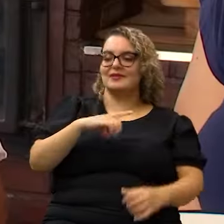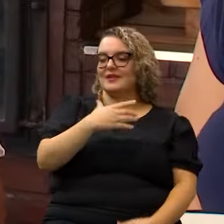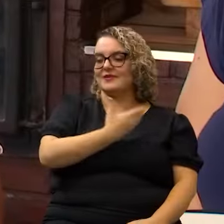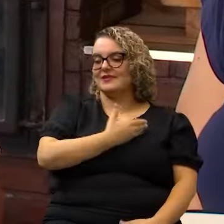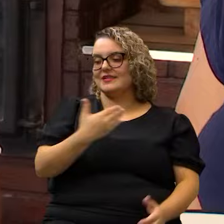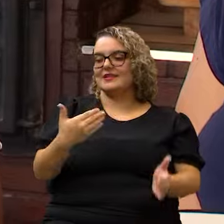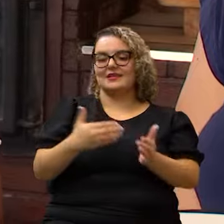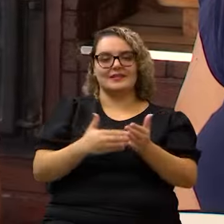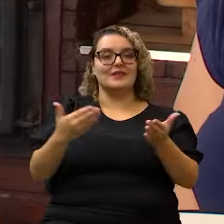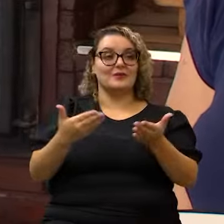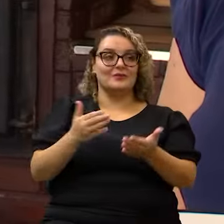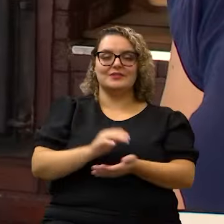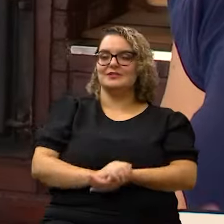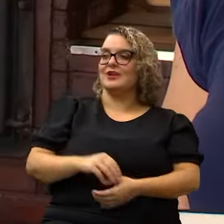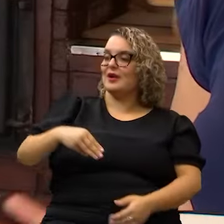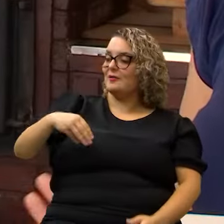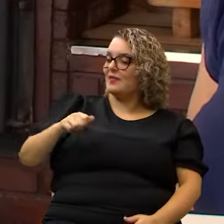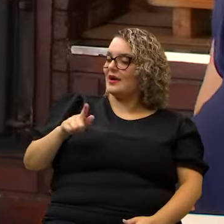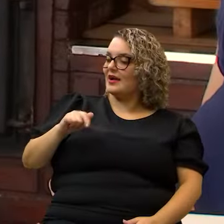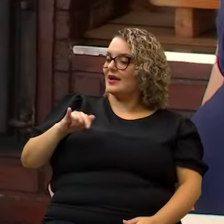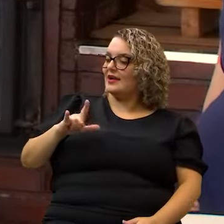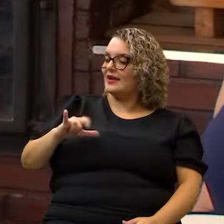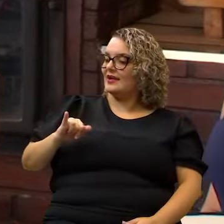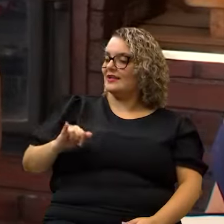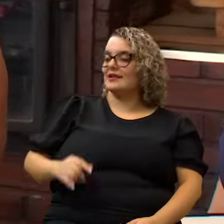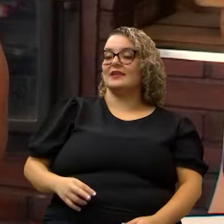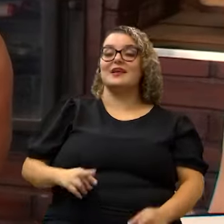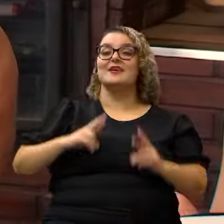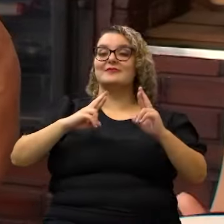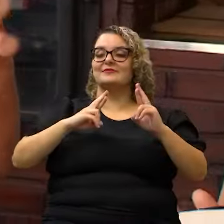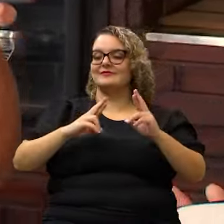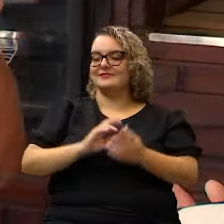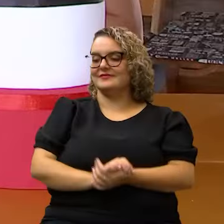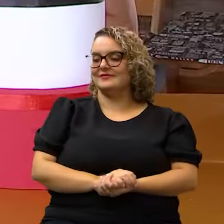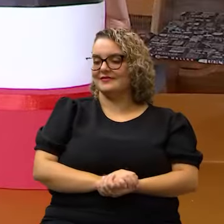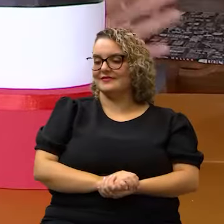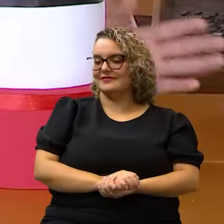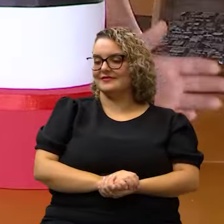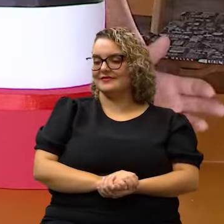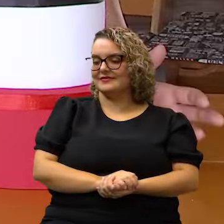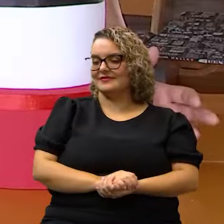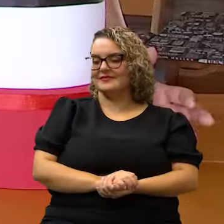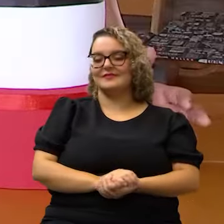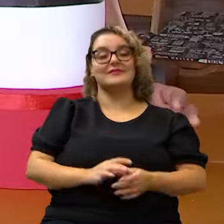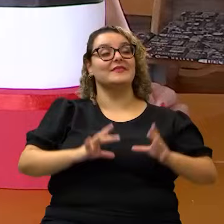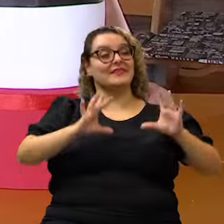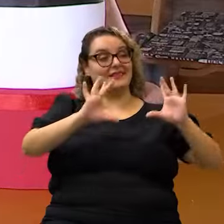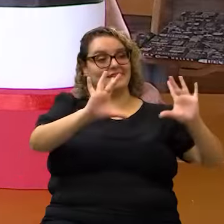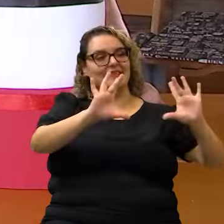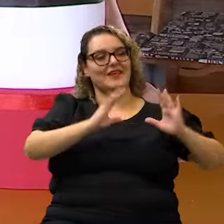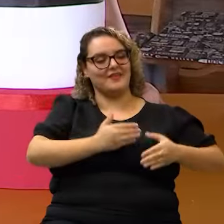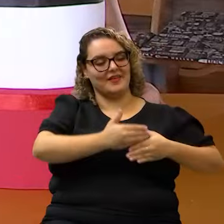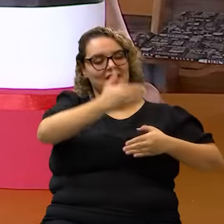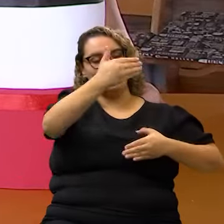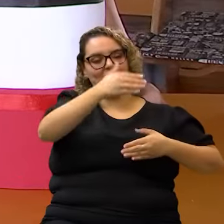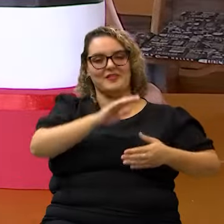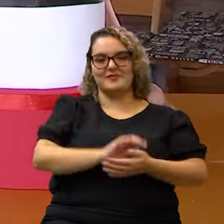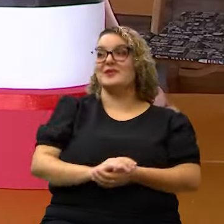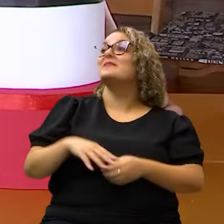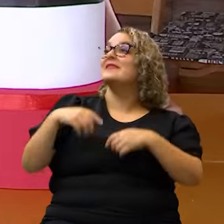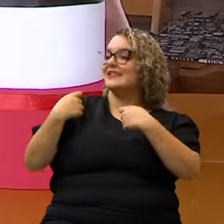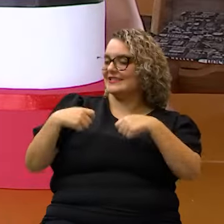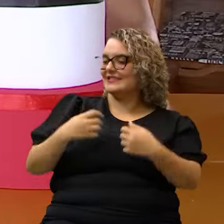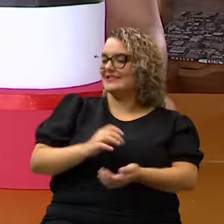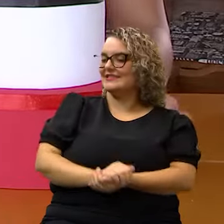tenho amizade com ela até hoje. E a Magali, então, é seu amuleto de sorte. Vou colocar ela até no porta-retrato para ficar na parede. Mas tem que